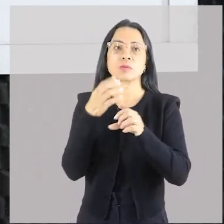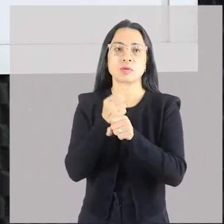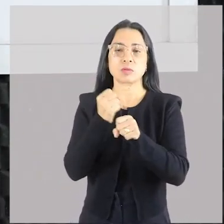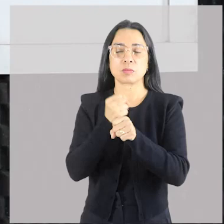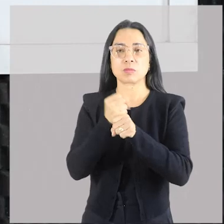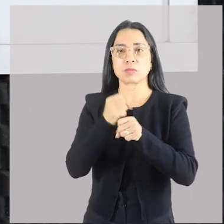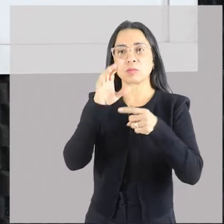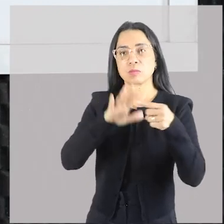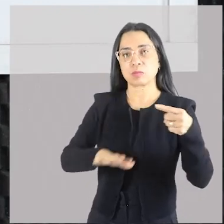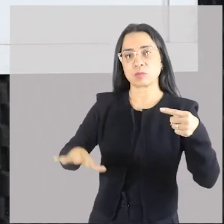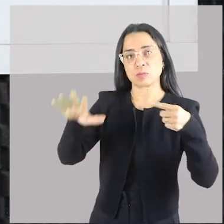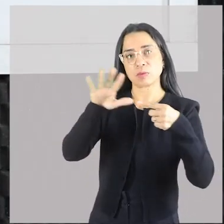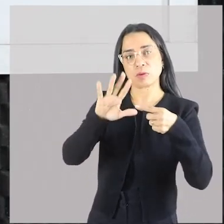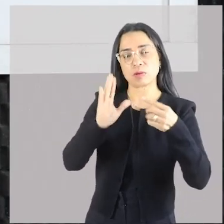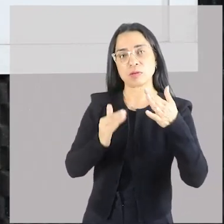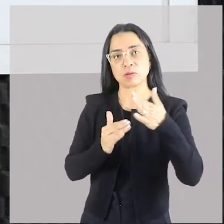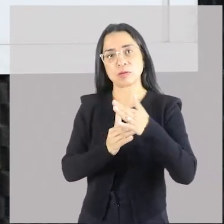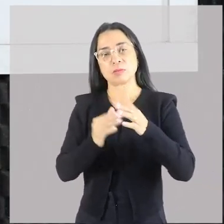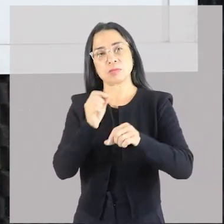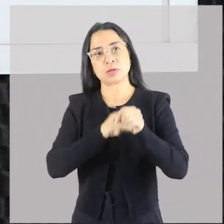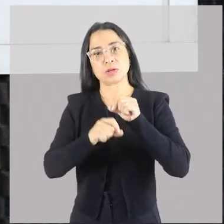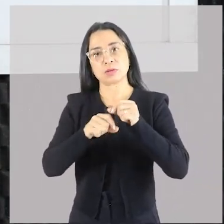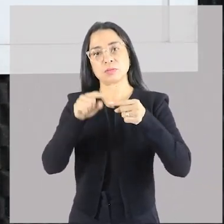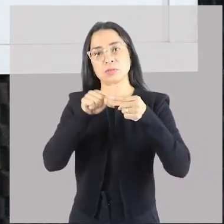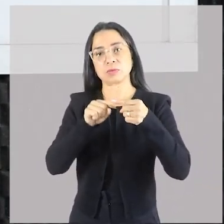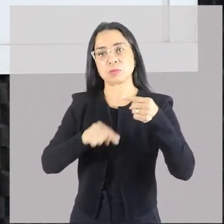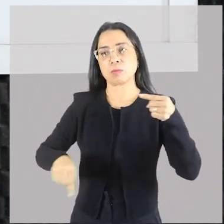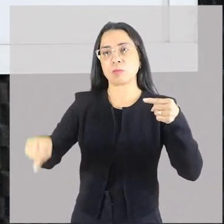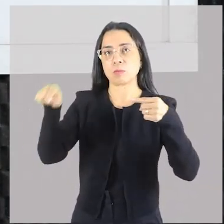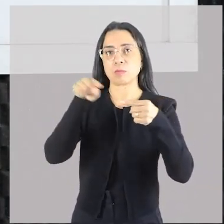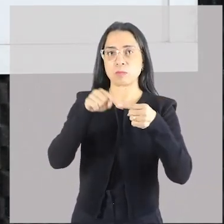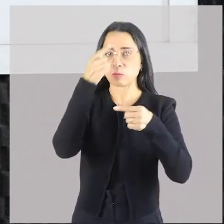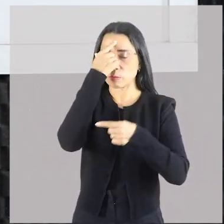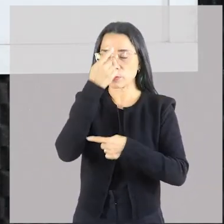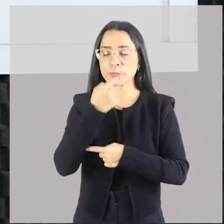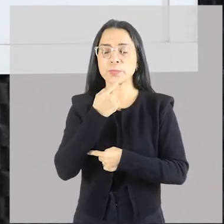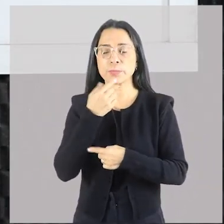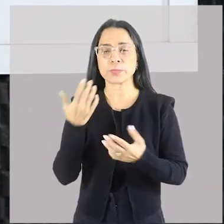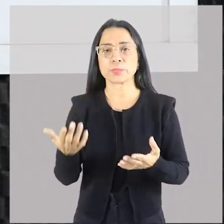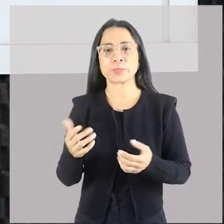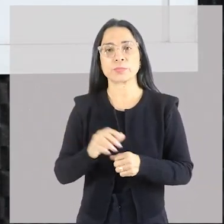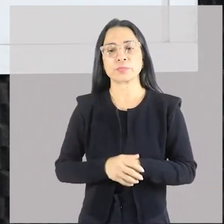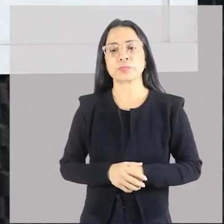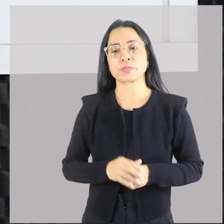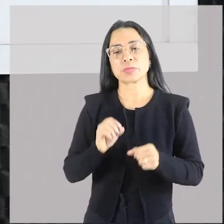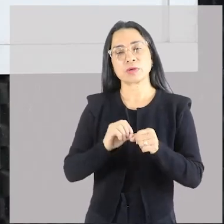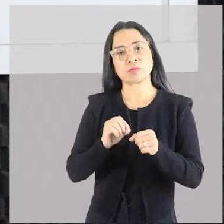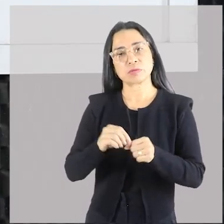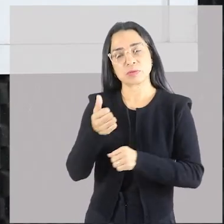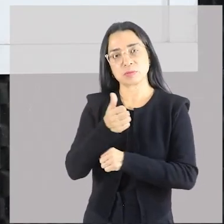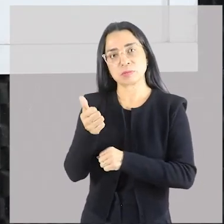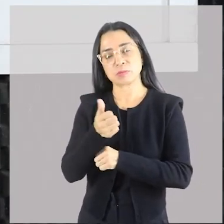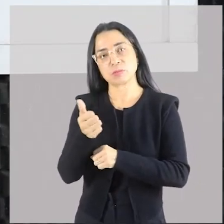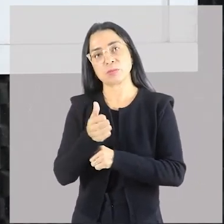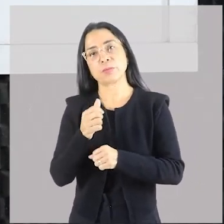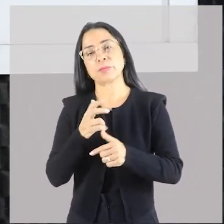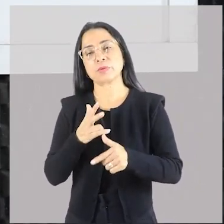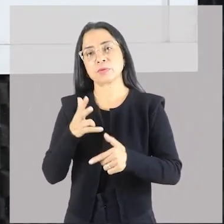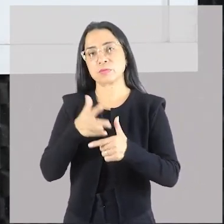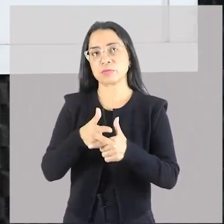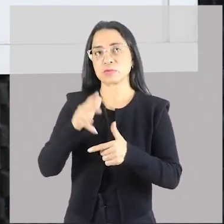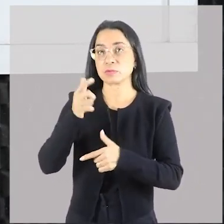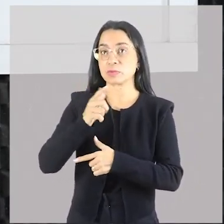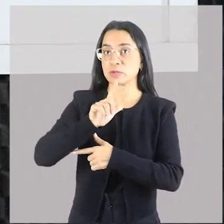área delimitada por essa figura, certo? Fizemos o primeiro vídeo sobre as